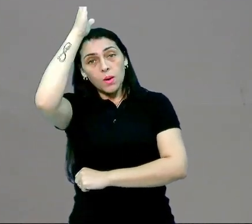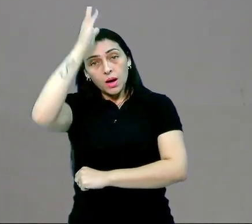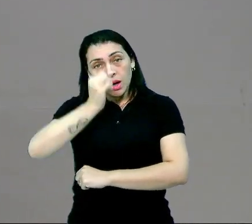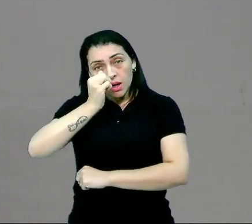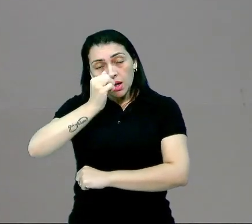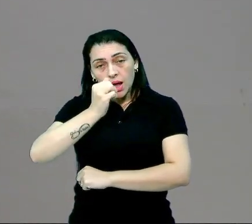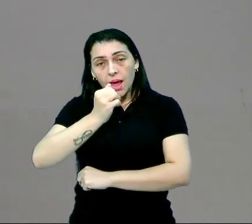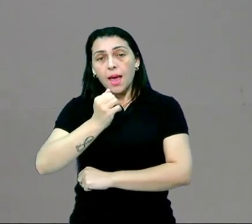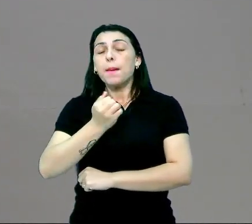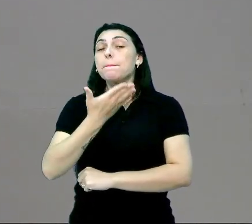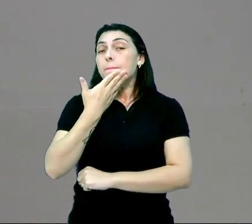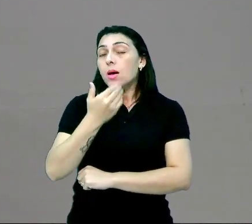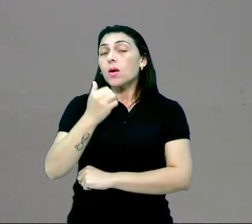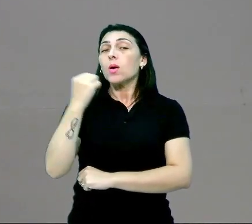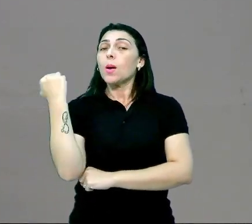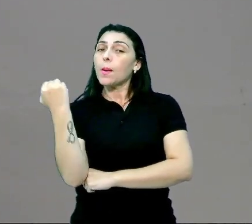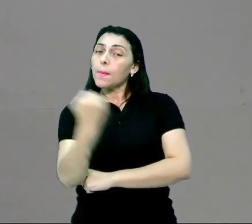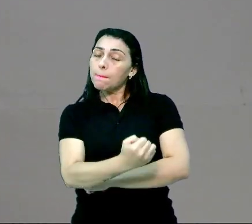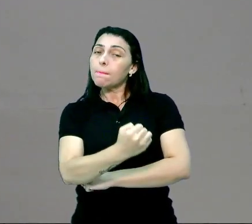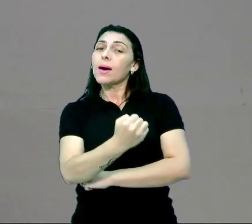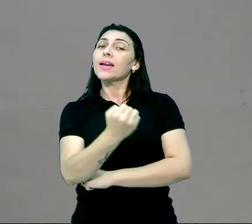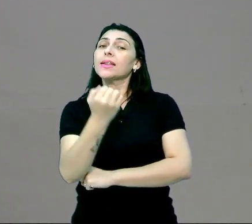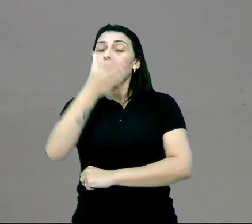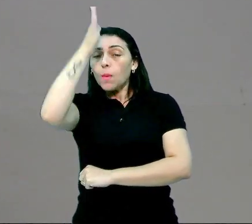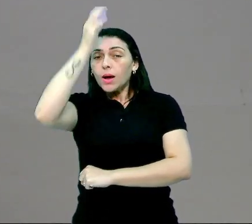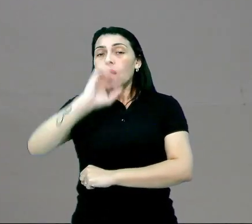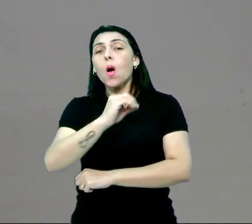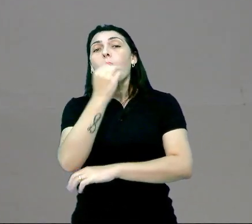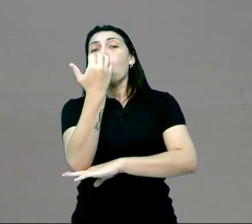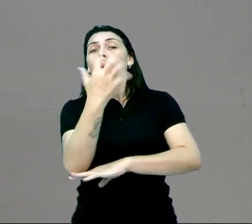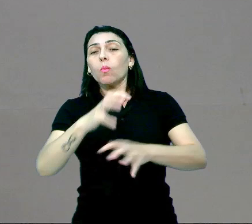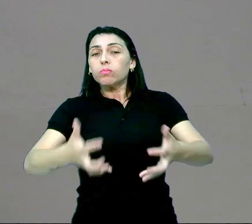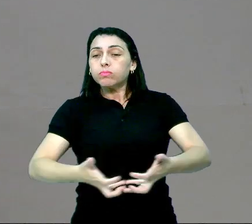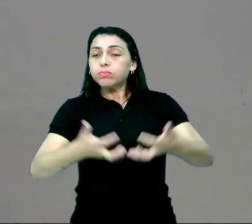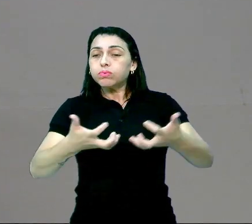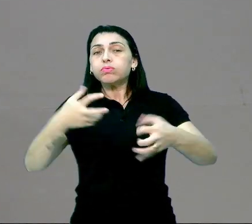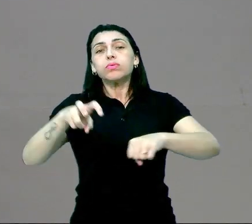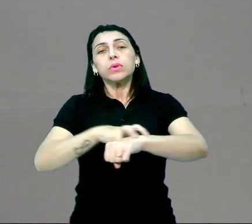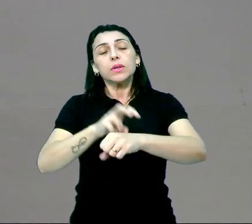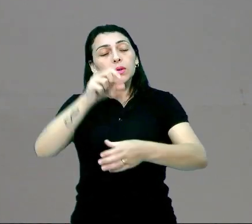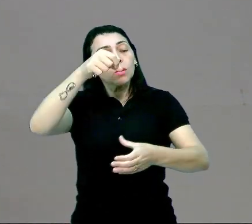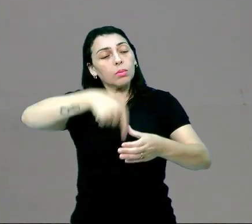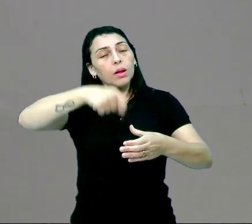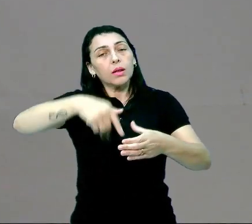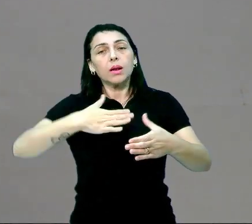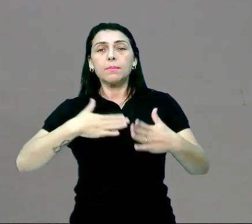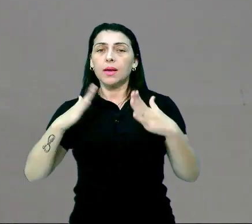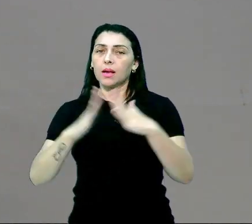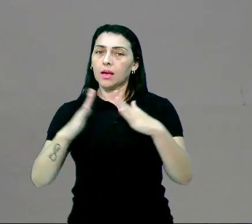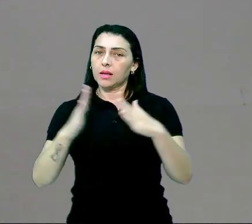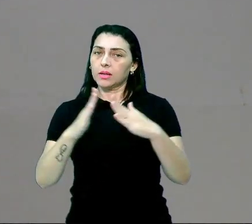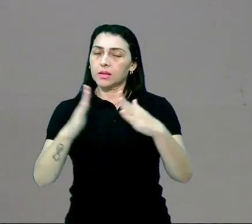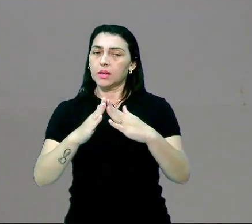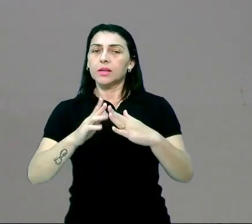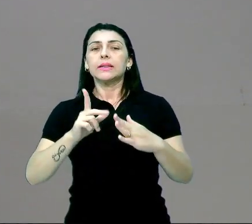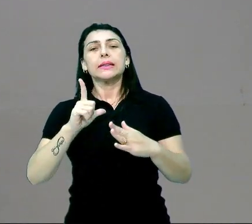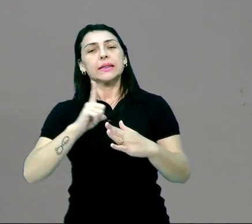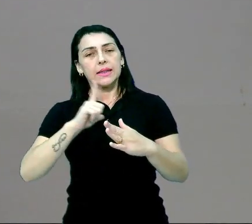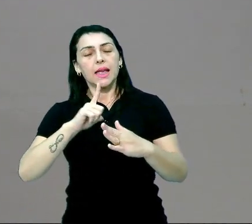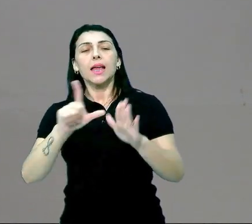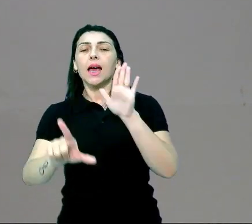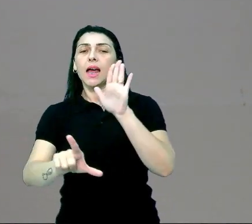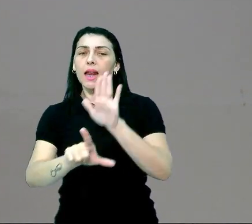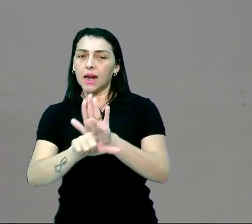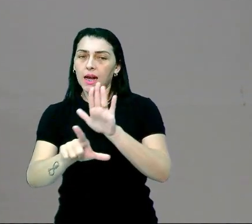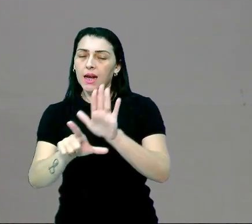É preferível que eu mate uma galinha ou um pé de alface que eu plantei lá na horta? Ele vai dizer que existe a lei